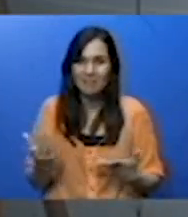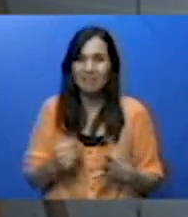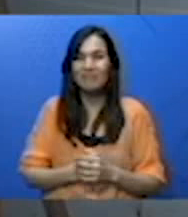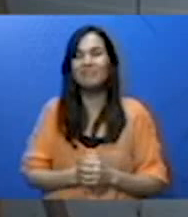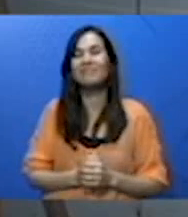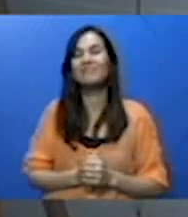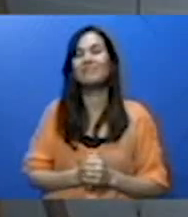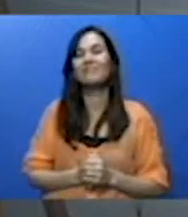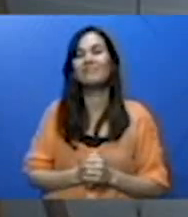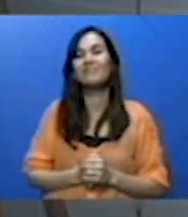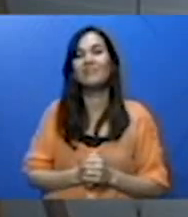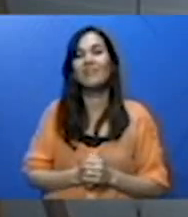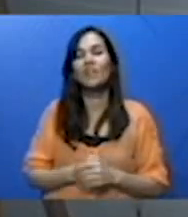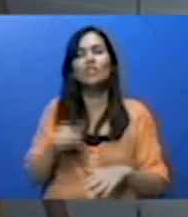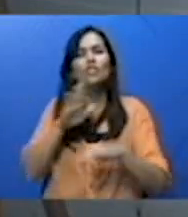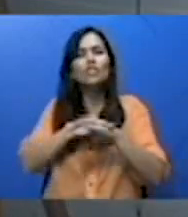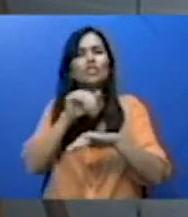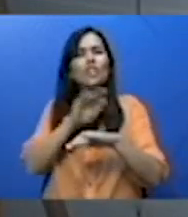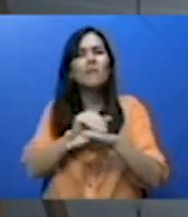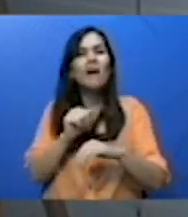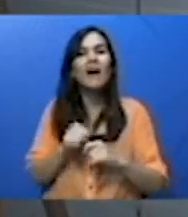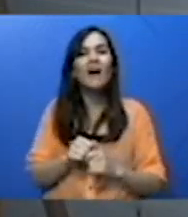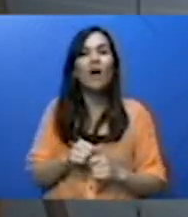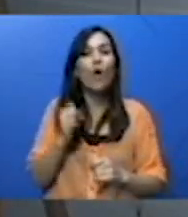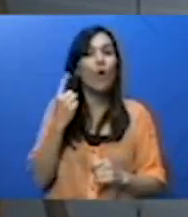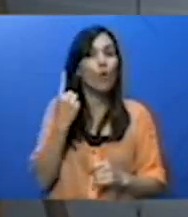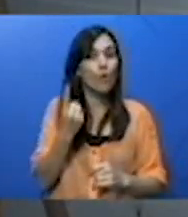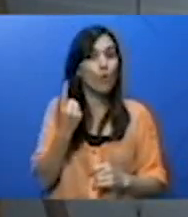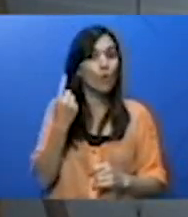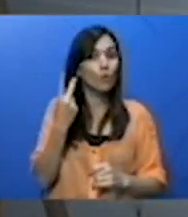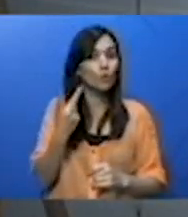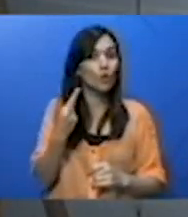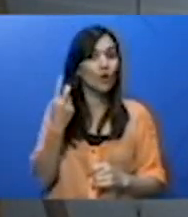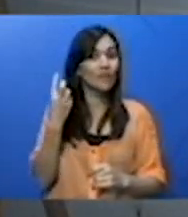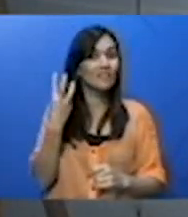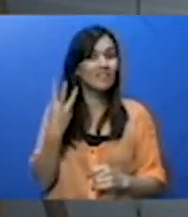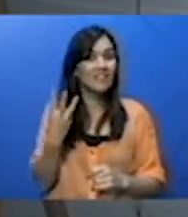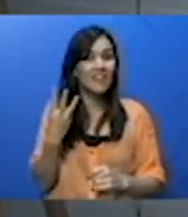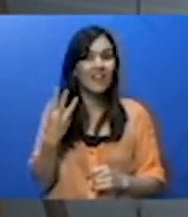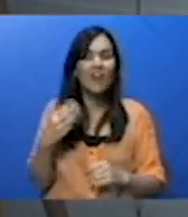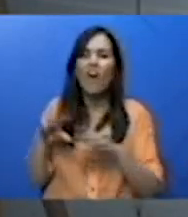tá, crianças? Vamos chamar a Clarinha comigo? Vai! Um, dois, três.